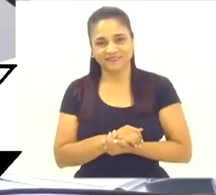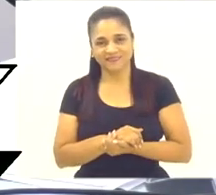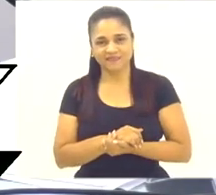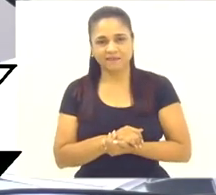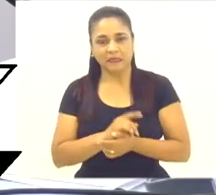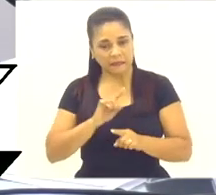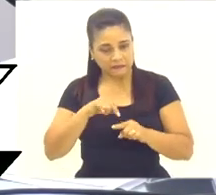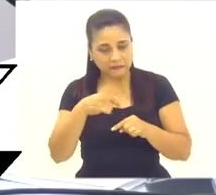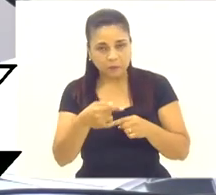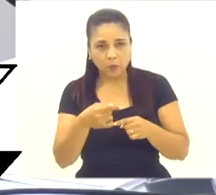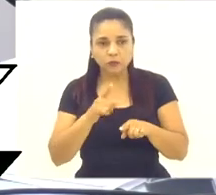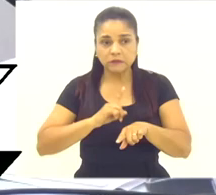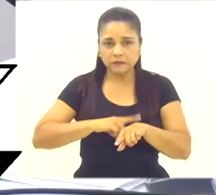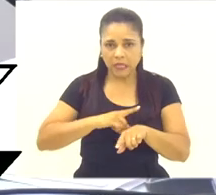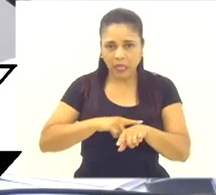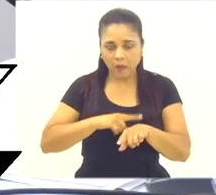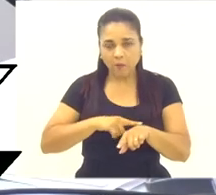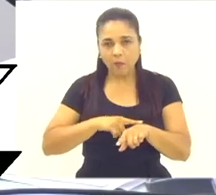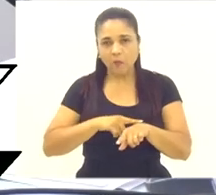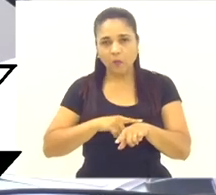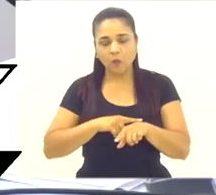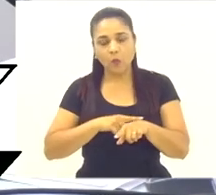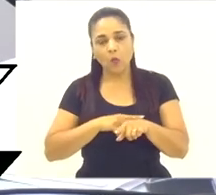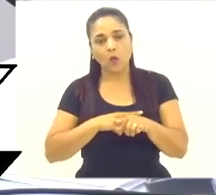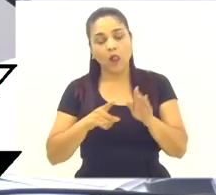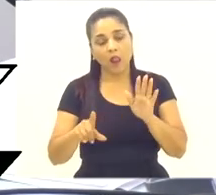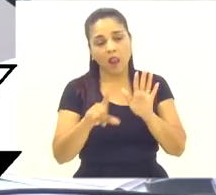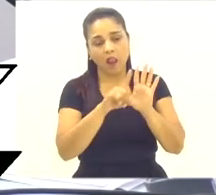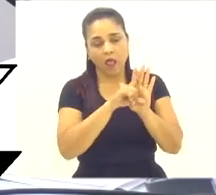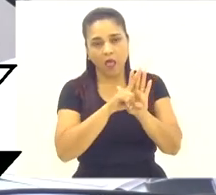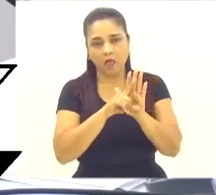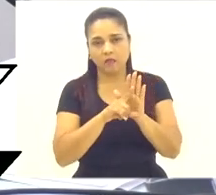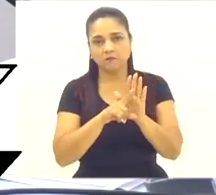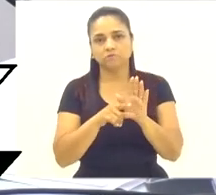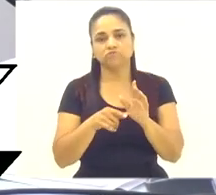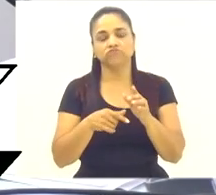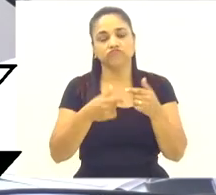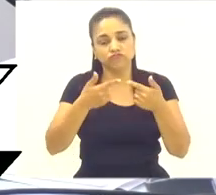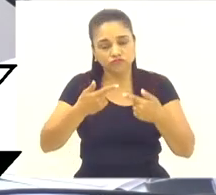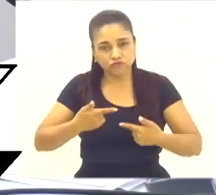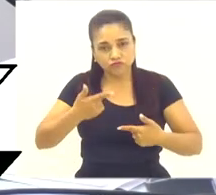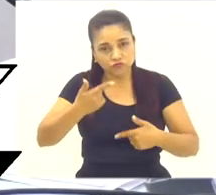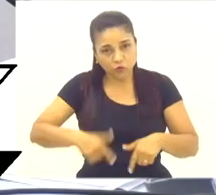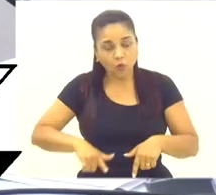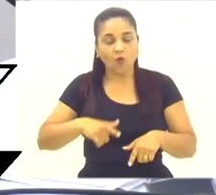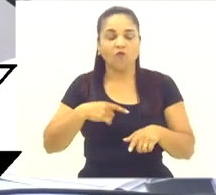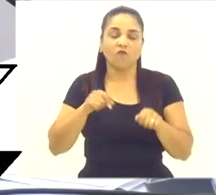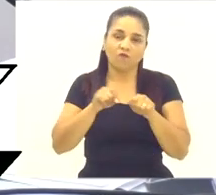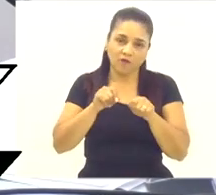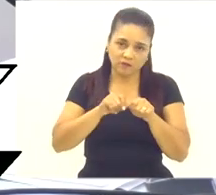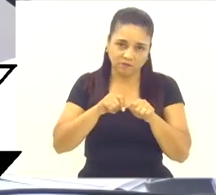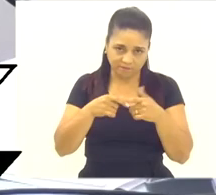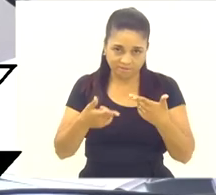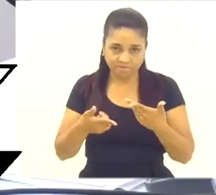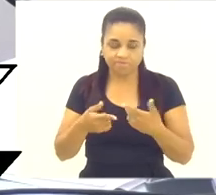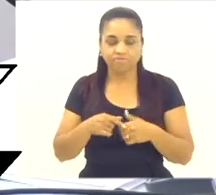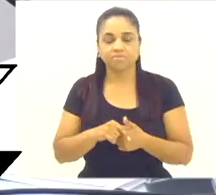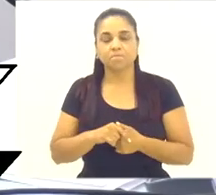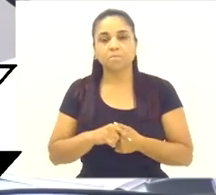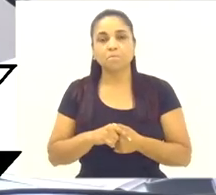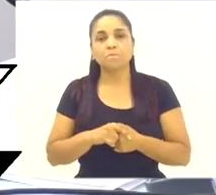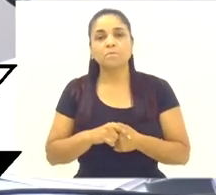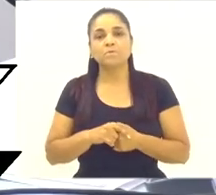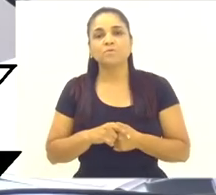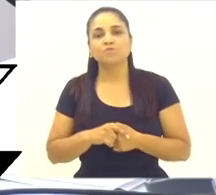se eu tiver um tempo pegava legislatura passada a fazer isso de novo etc Então essa prática entre os